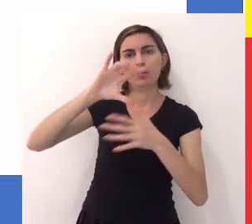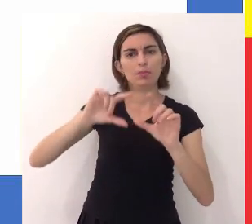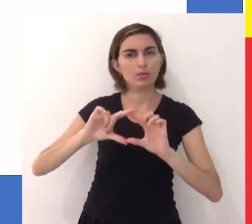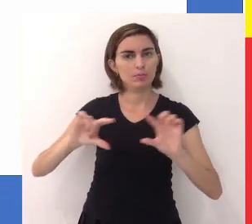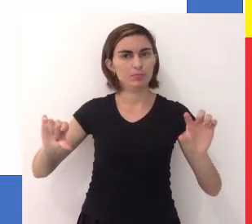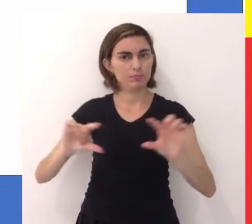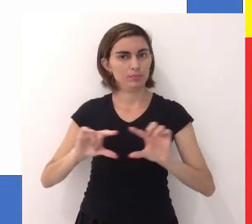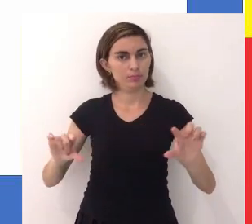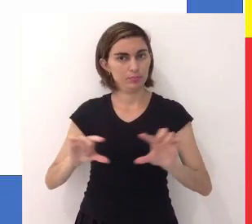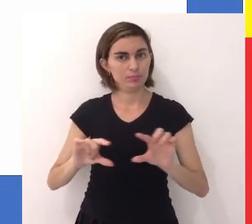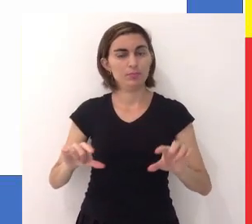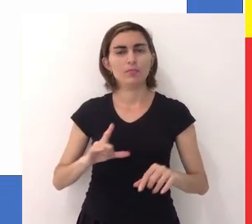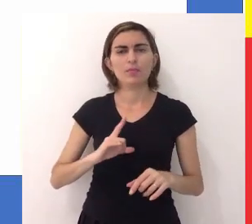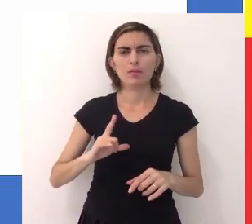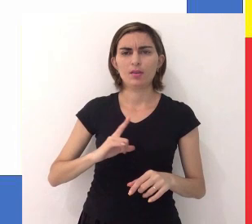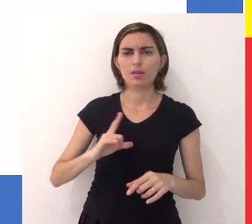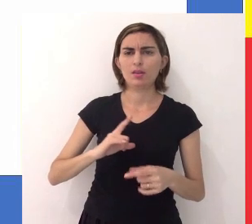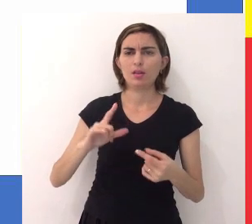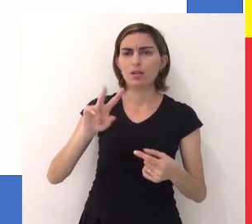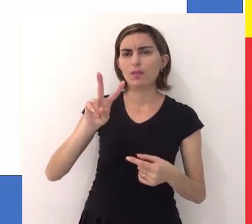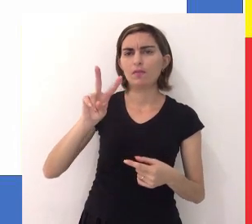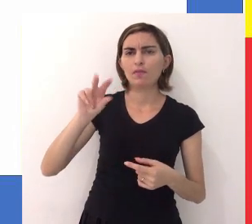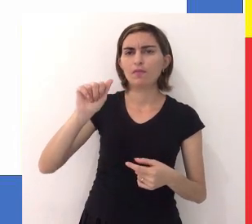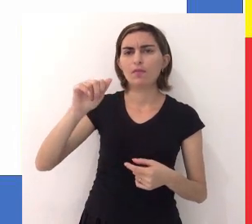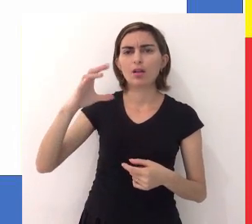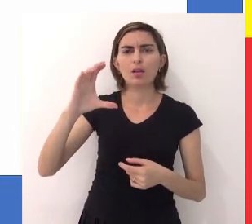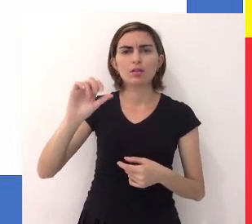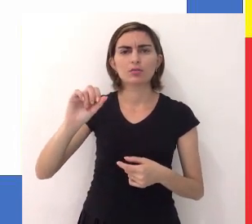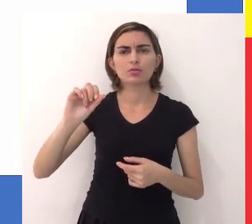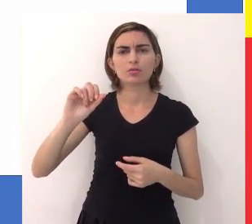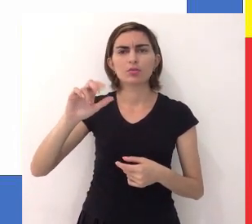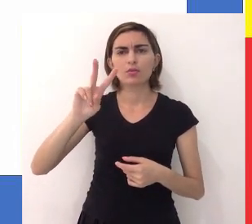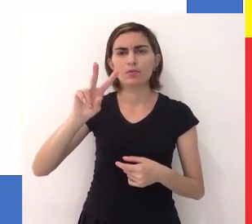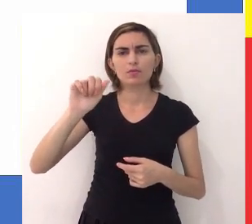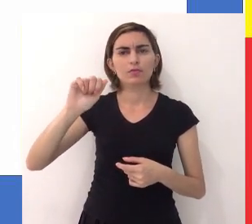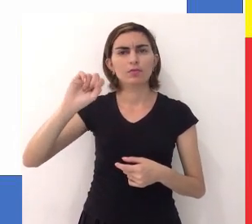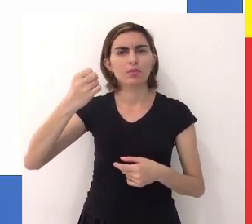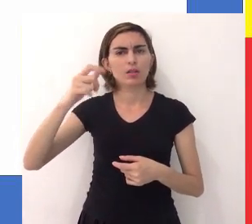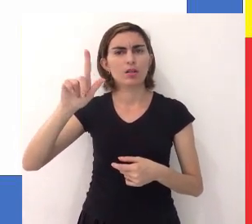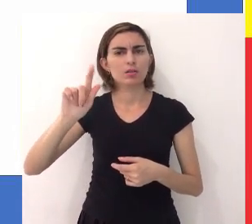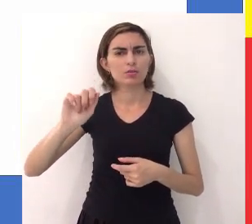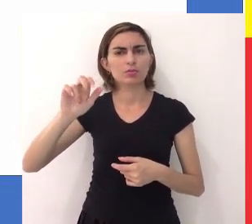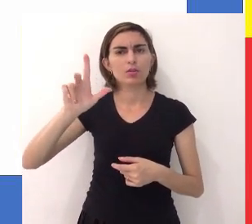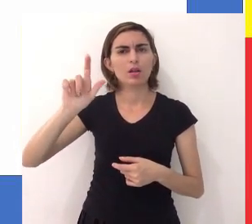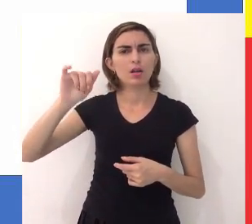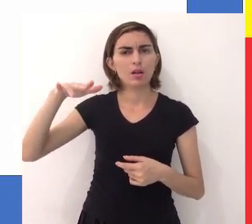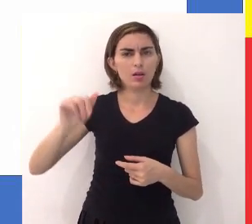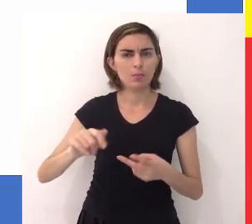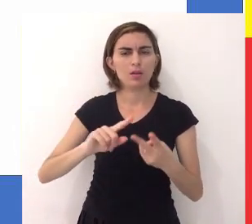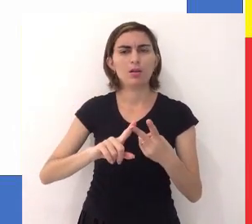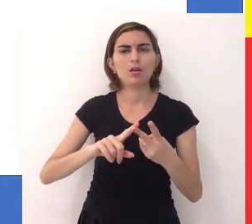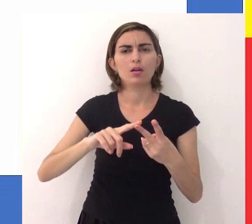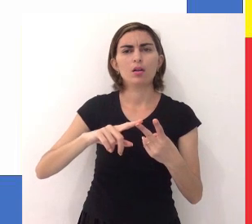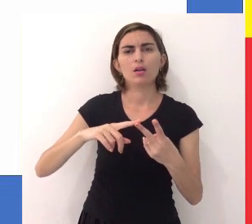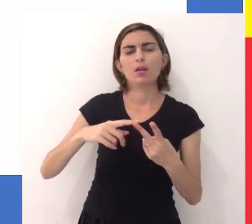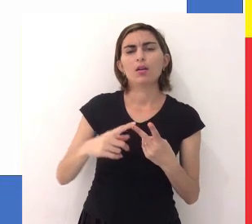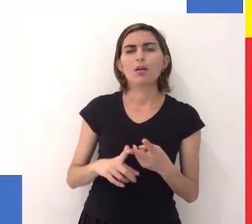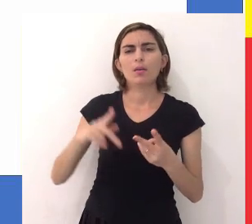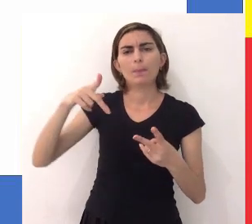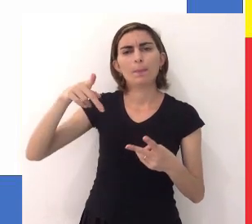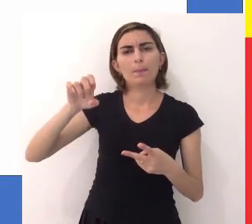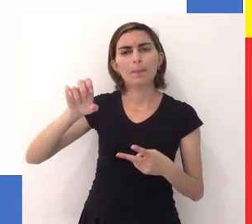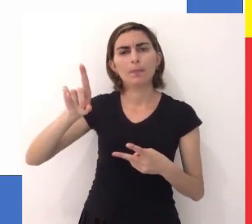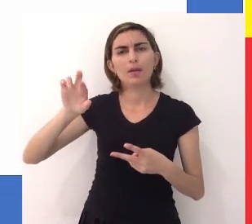dizendo, tá? A gente vai ter aí Vasco da Gama e Pedro Álvares Cabral nos portugueses. E no time dos espanhóis, a gente vai ter